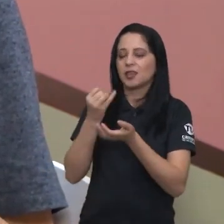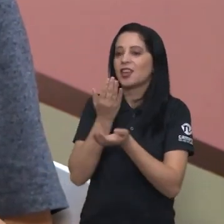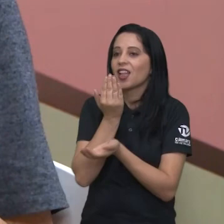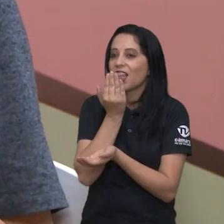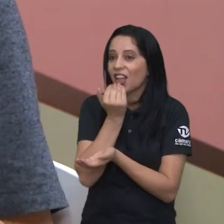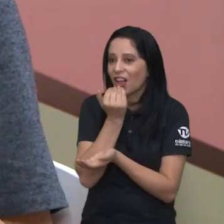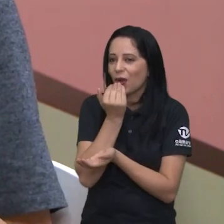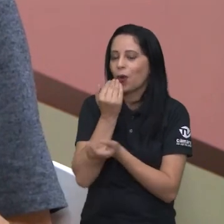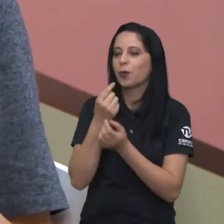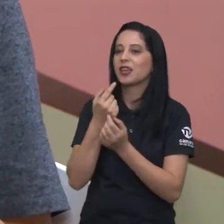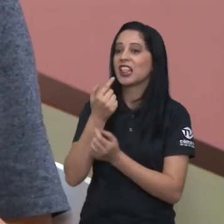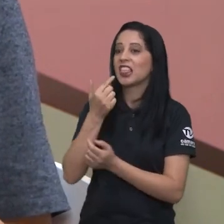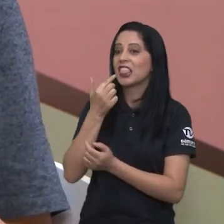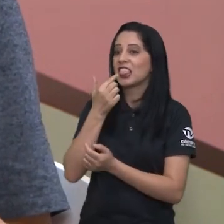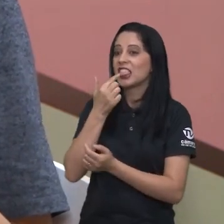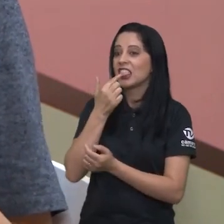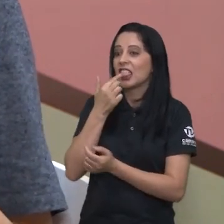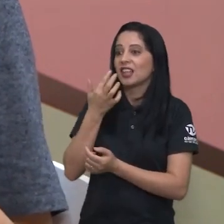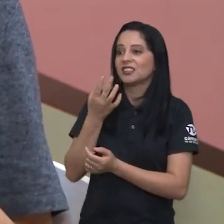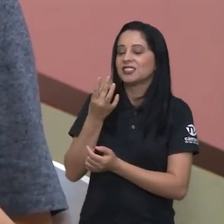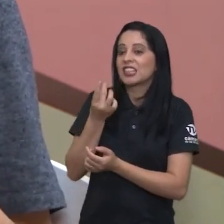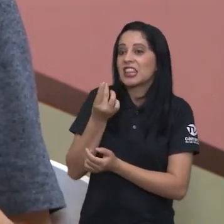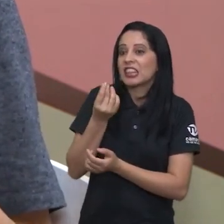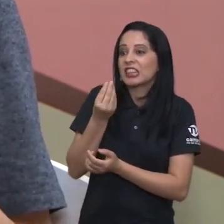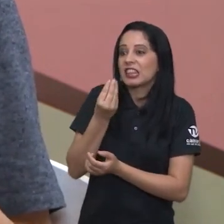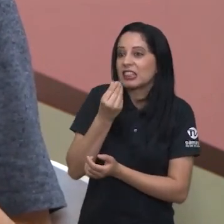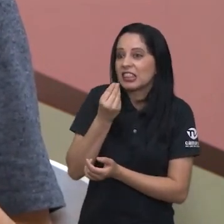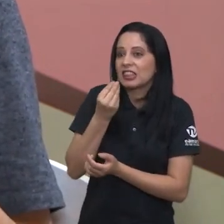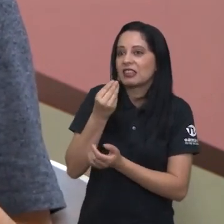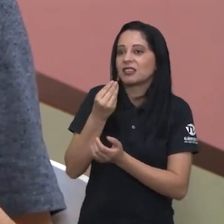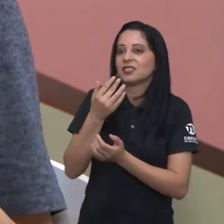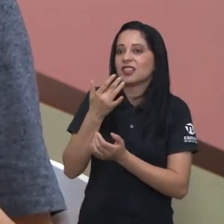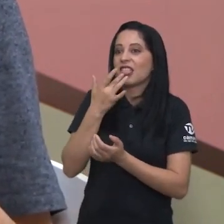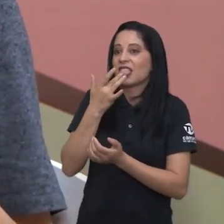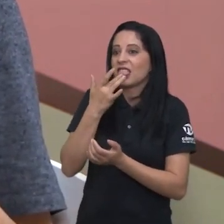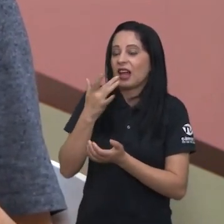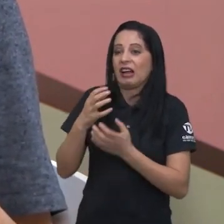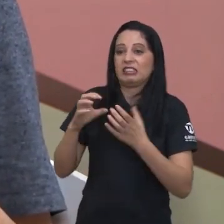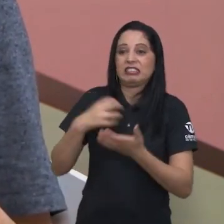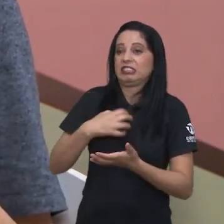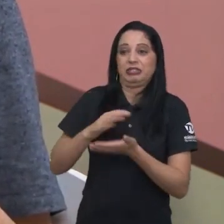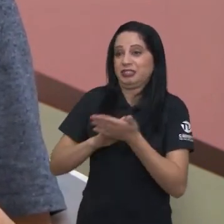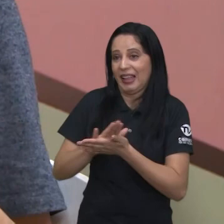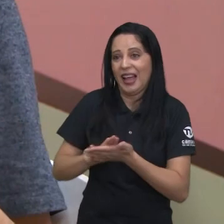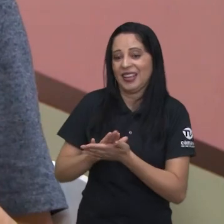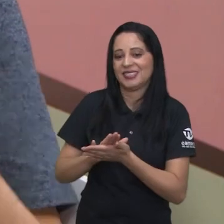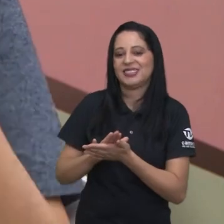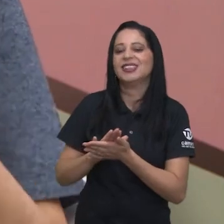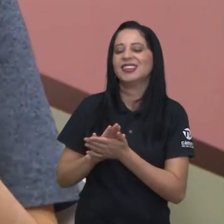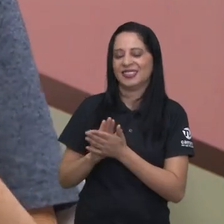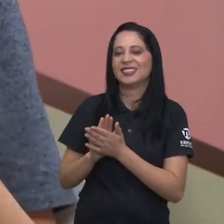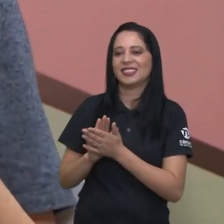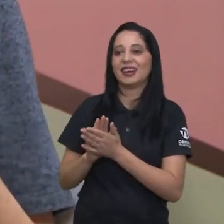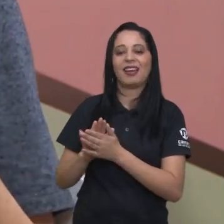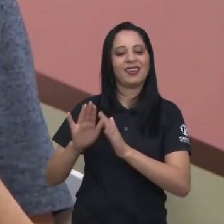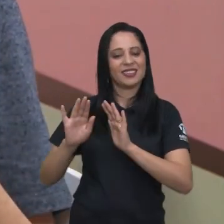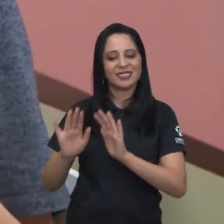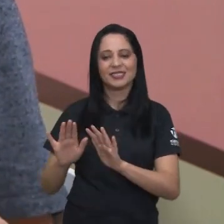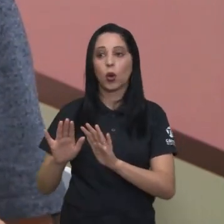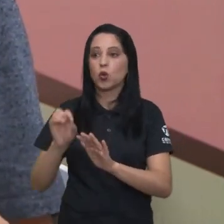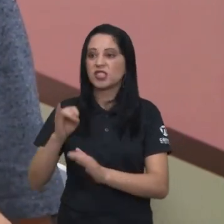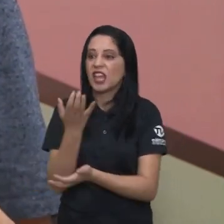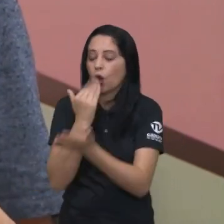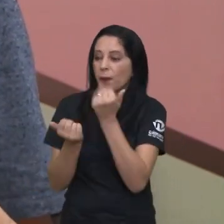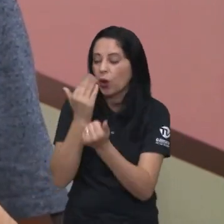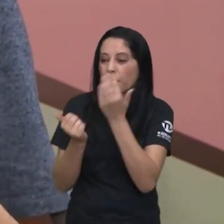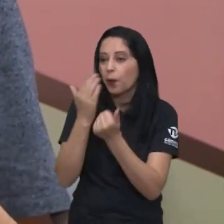indústria farmacêutica por conta do espilantol, mas em exagero, algumas pessoas mais sensíveis podem ter dificuldade depois, por conta, né,